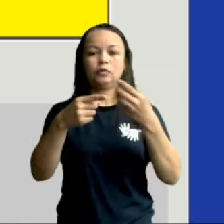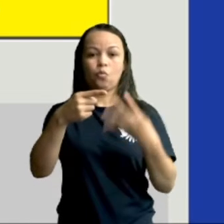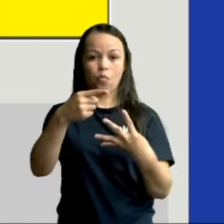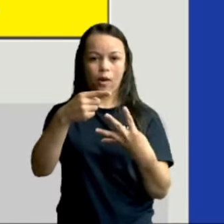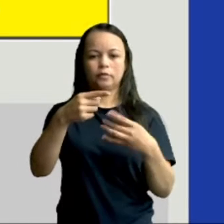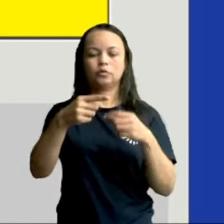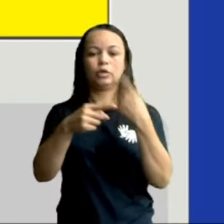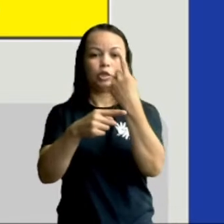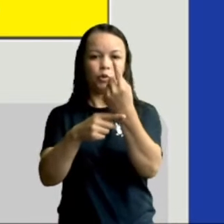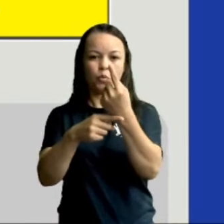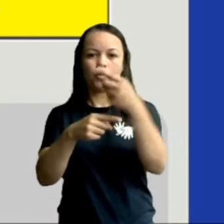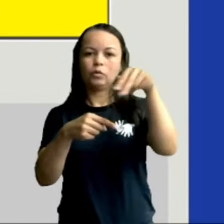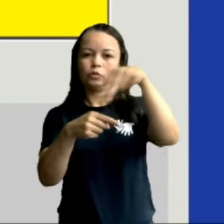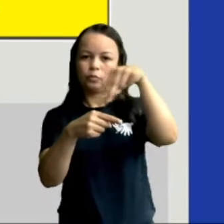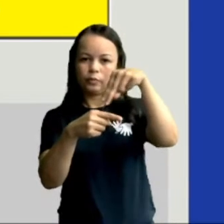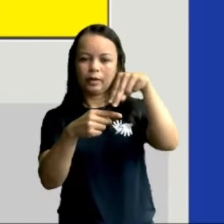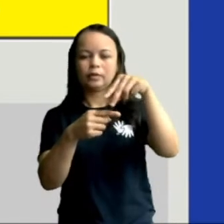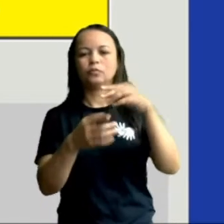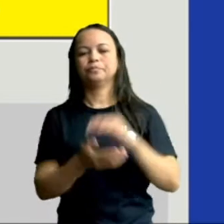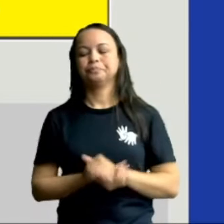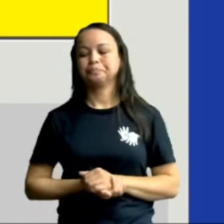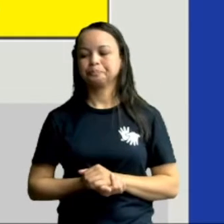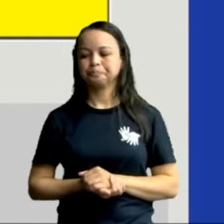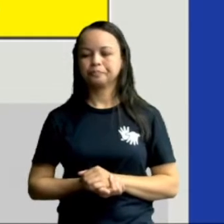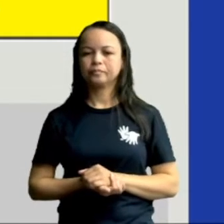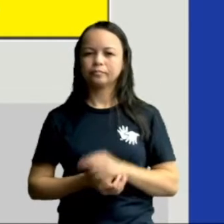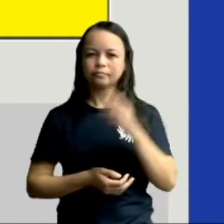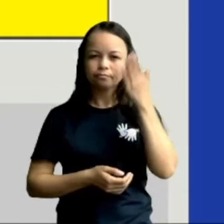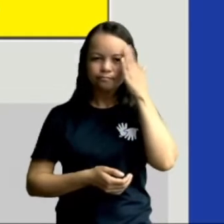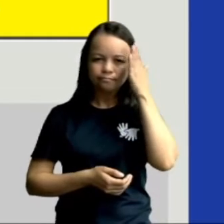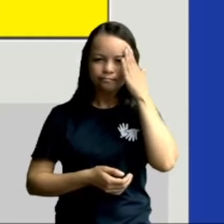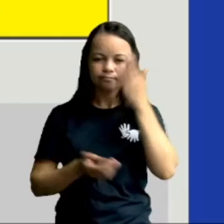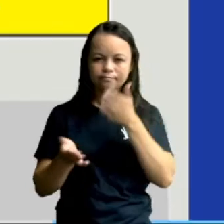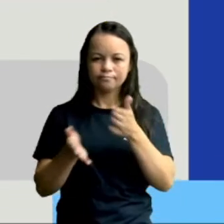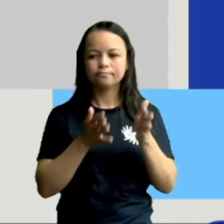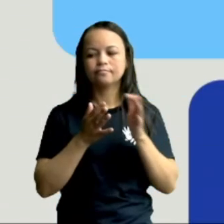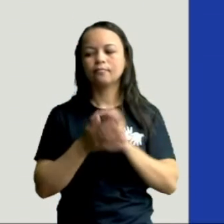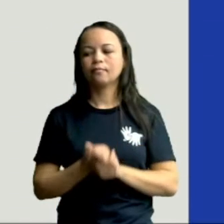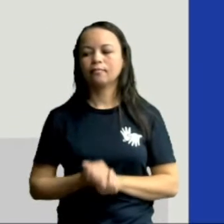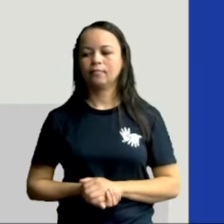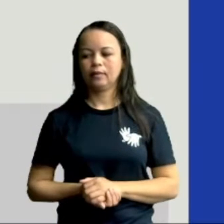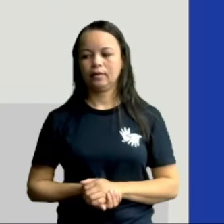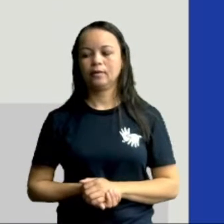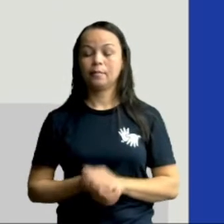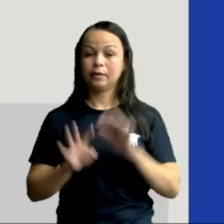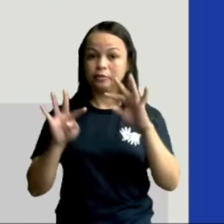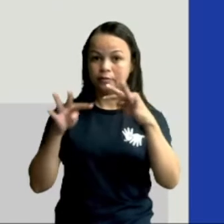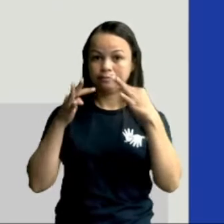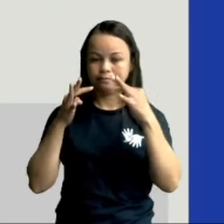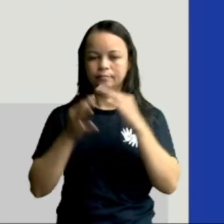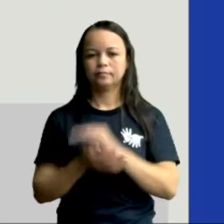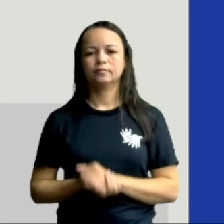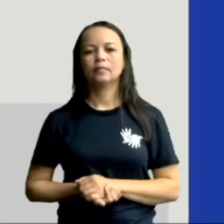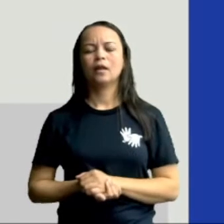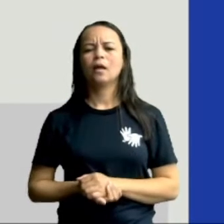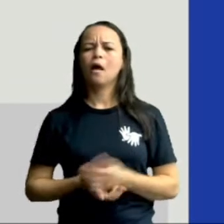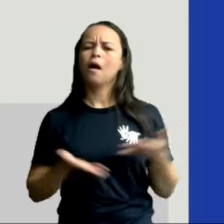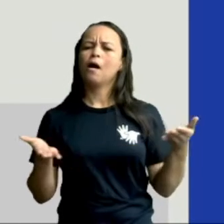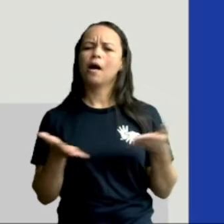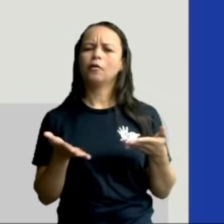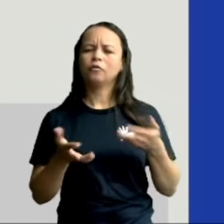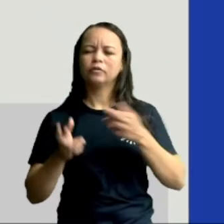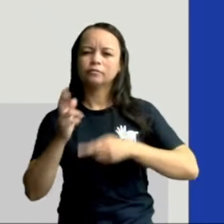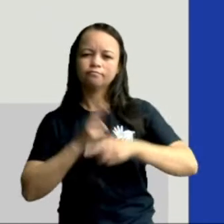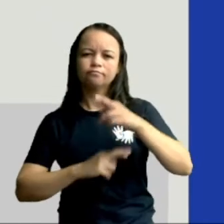representa uma parte do inteiro. Beleza? Deu para entender? Vamos seguir. Preste aí atenção a isso. Agora vamos fazer